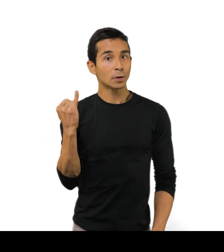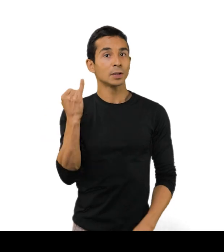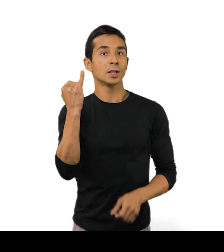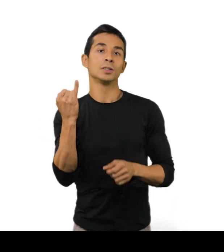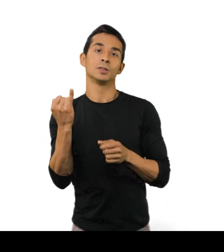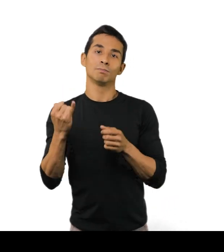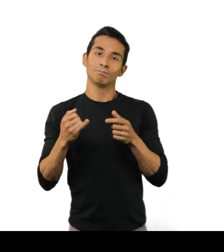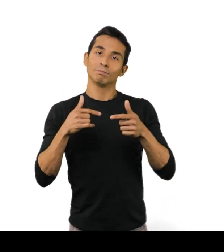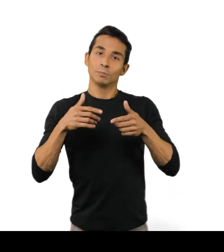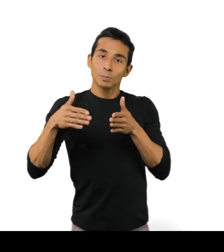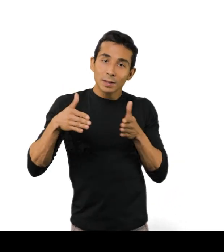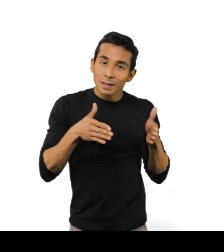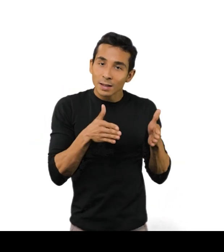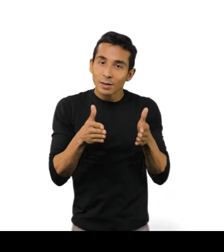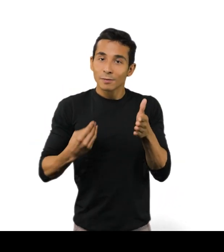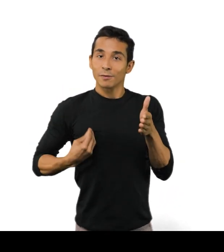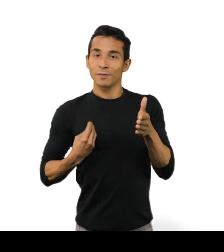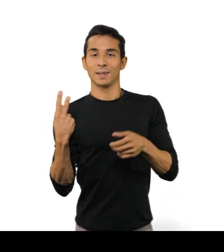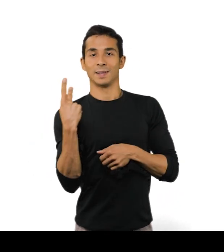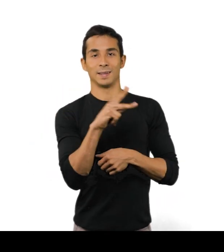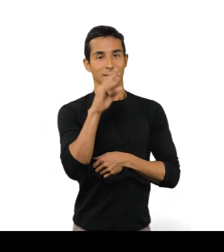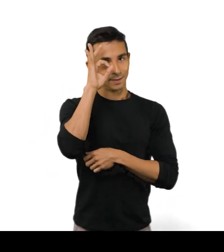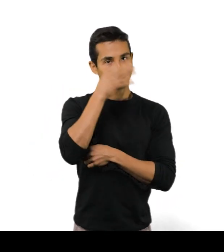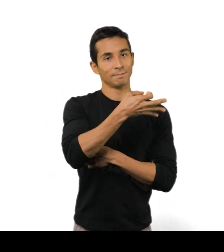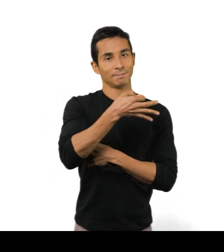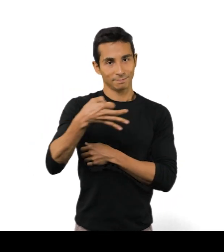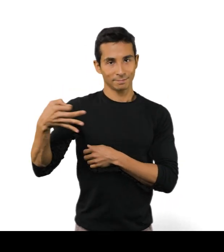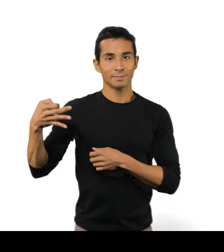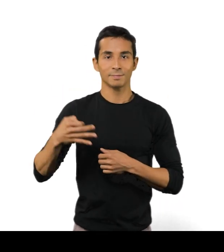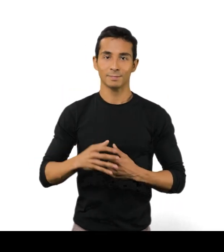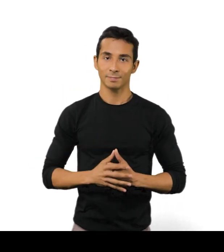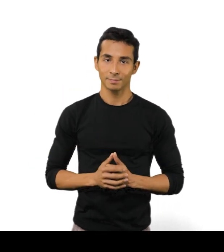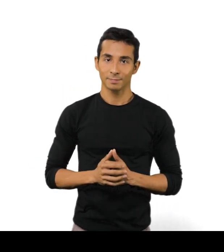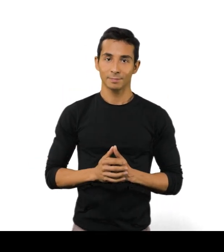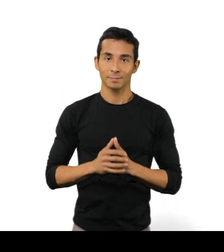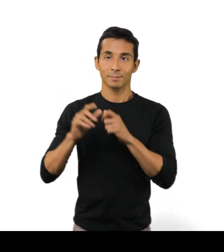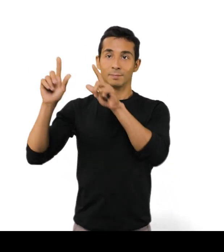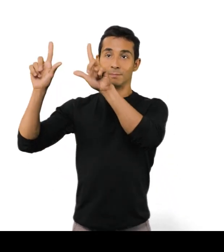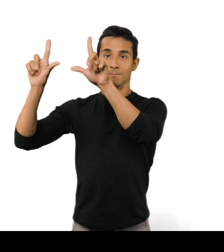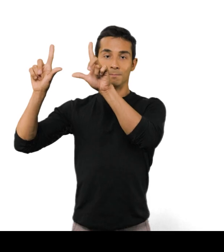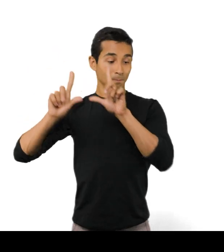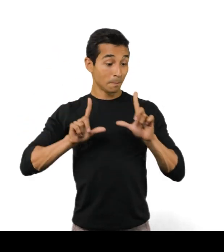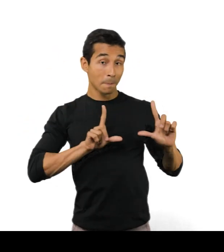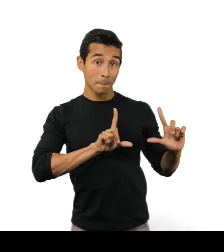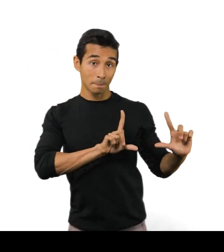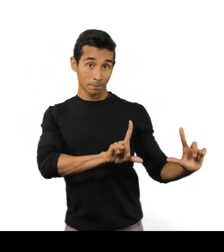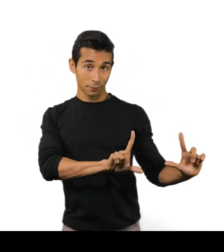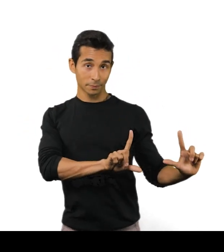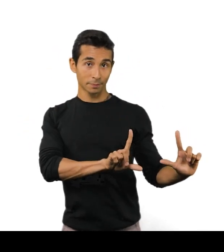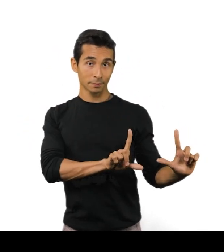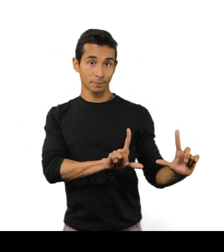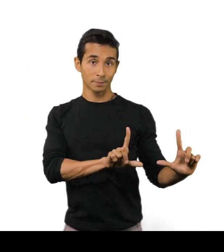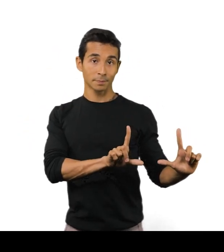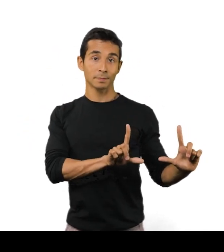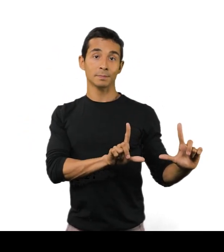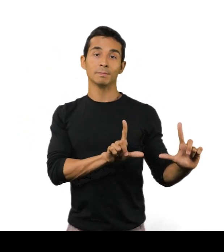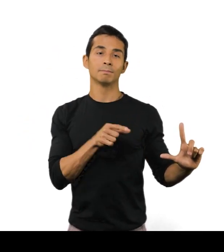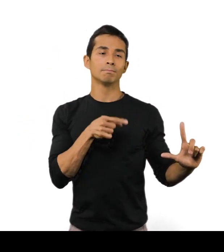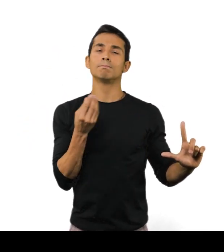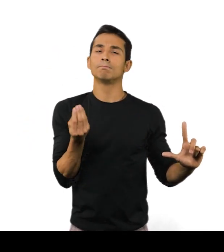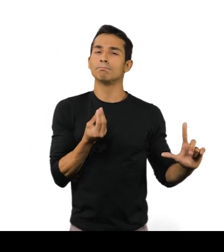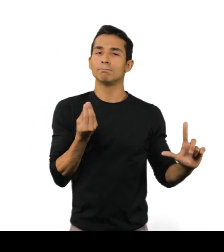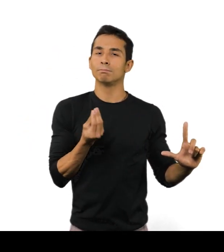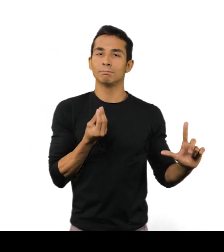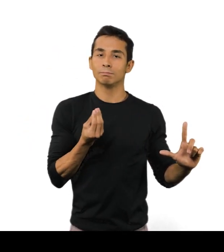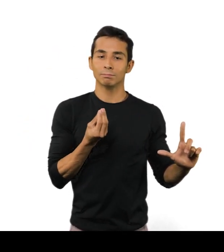trajetória. A próxima obra, Me-Oni 11, Pintura Facial 11, na